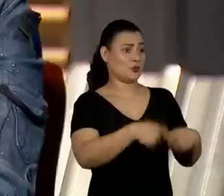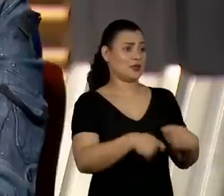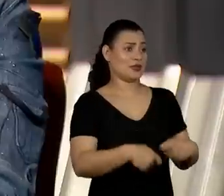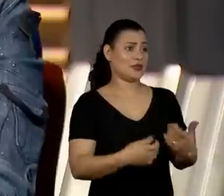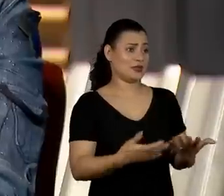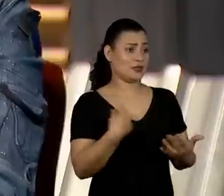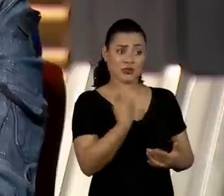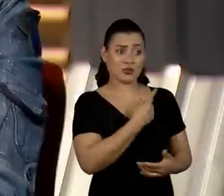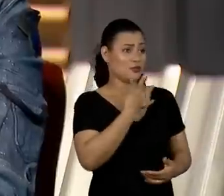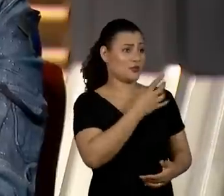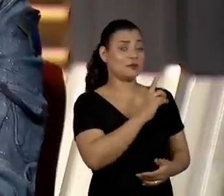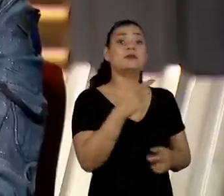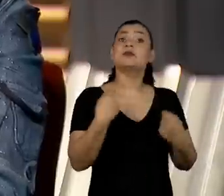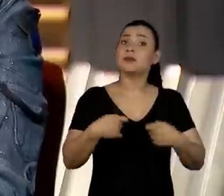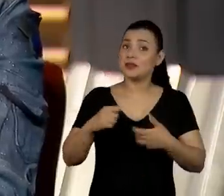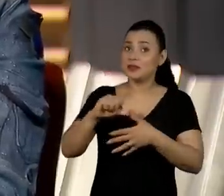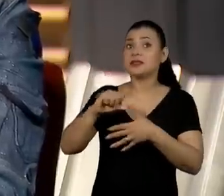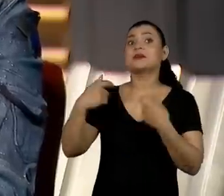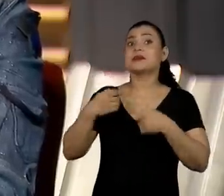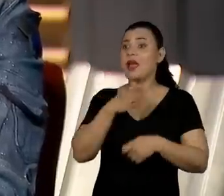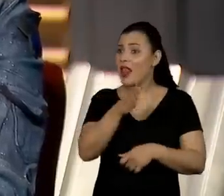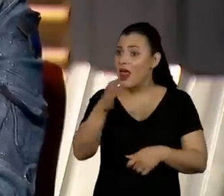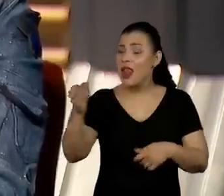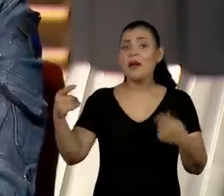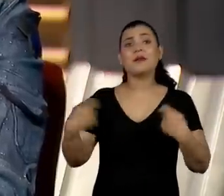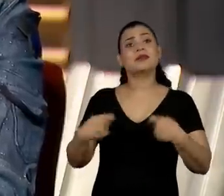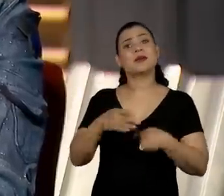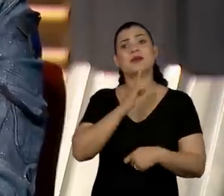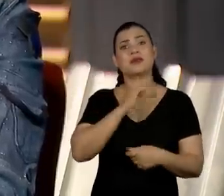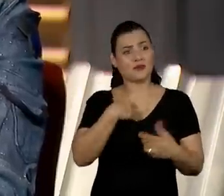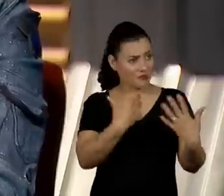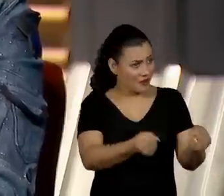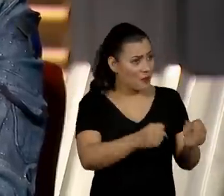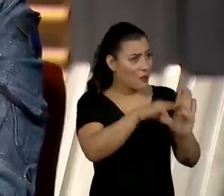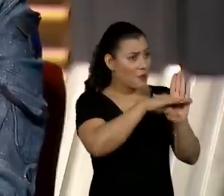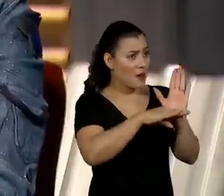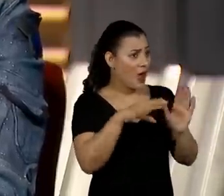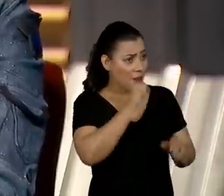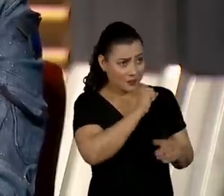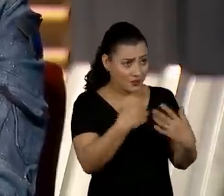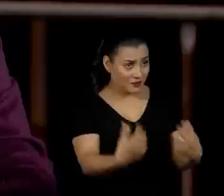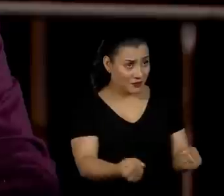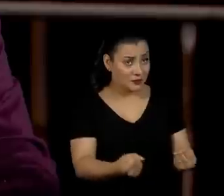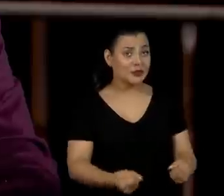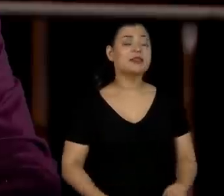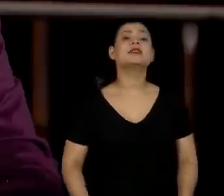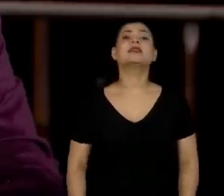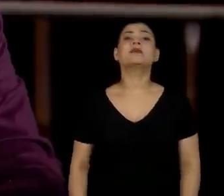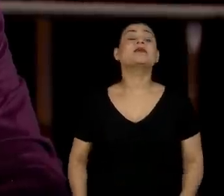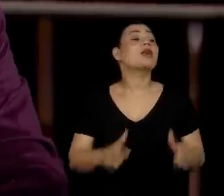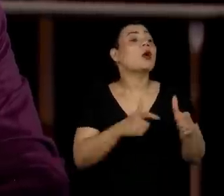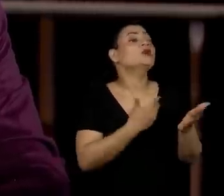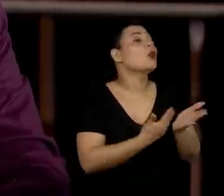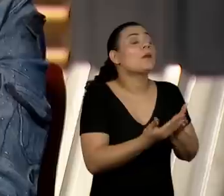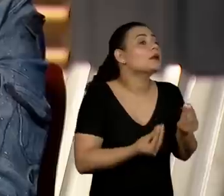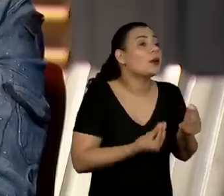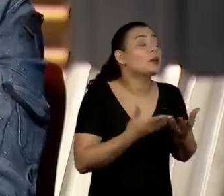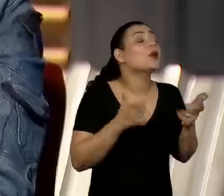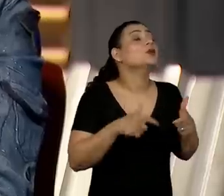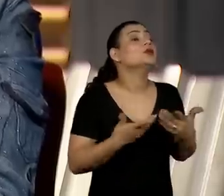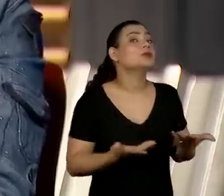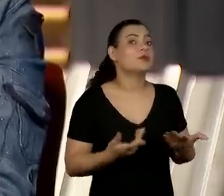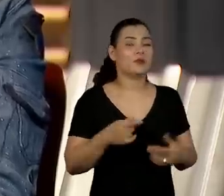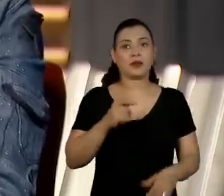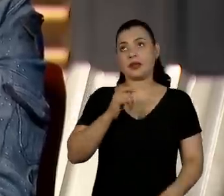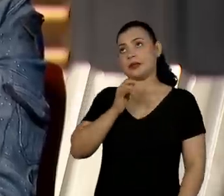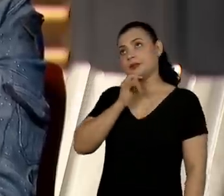gente não conhece né não só precisa como deve Vamos fazer uma listinha rápida podemos bom